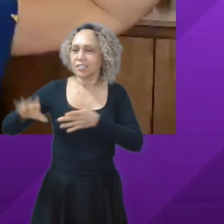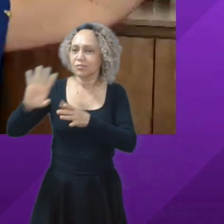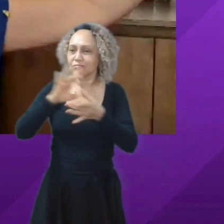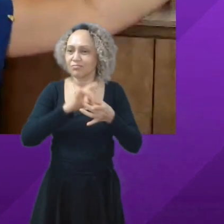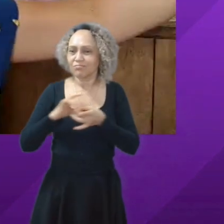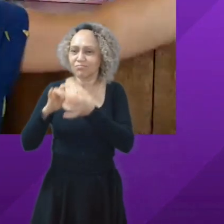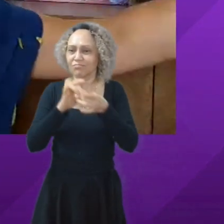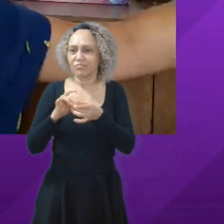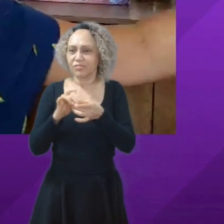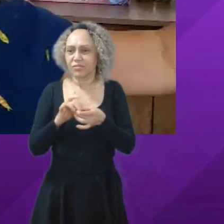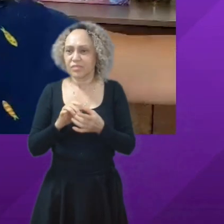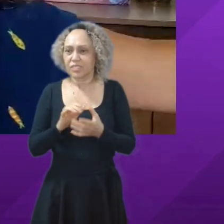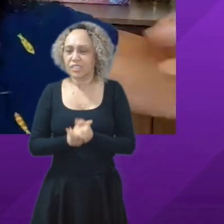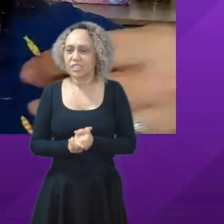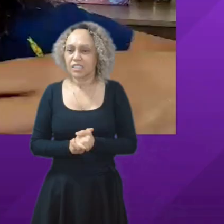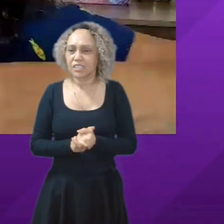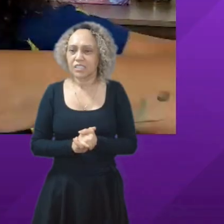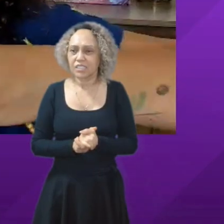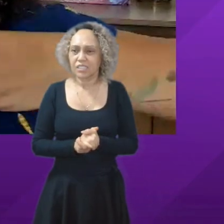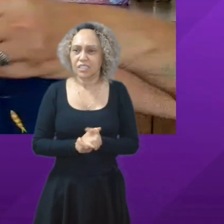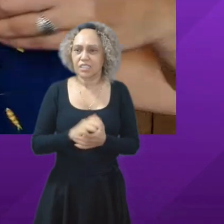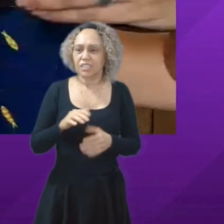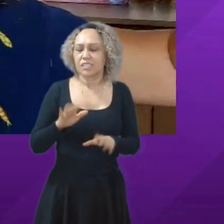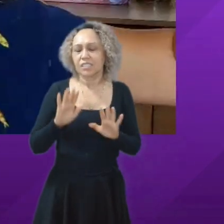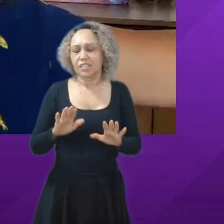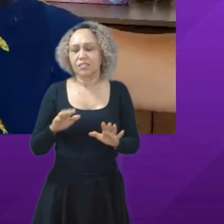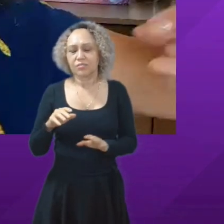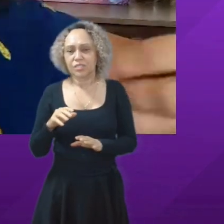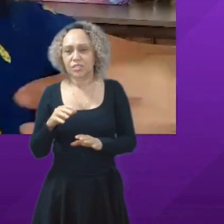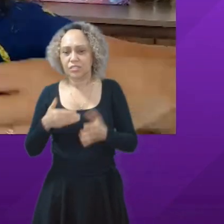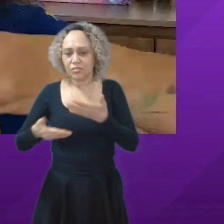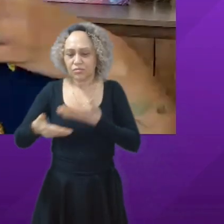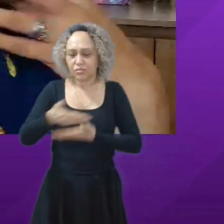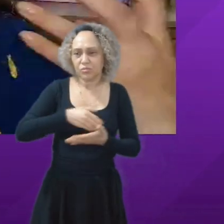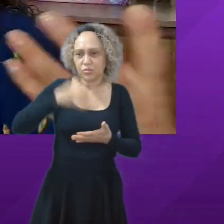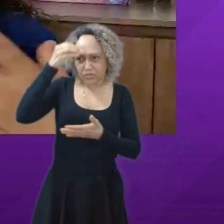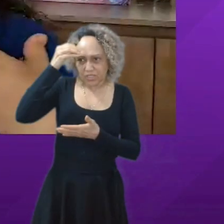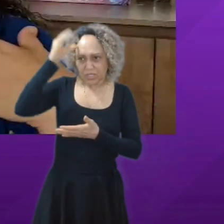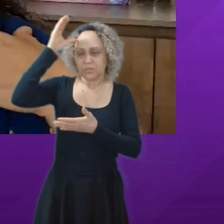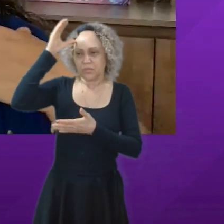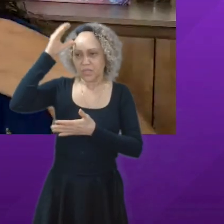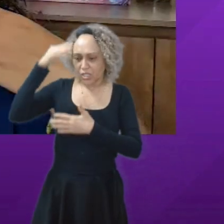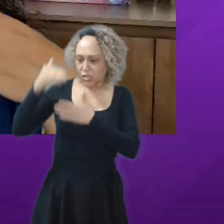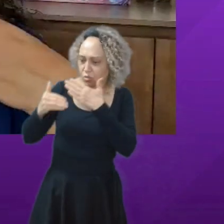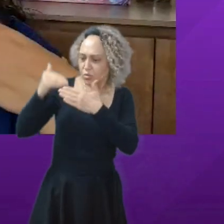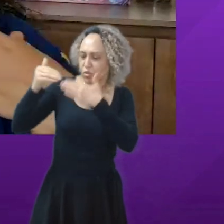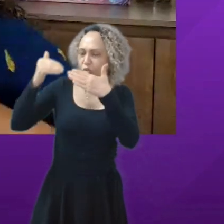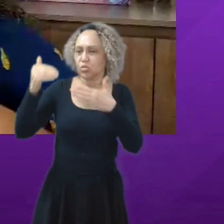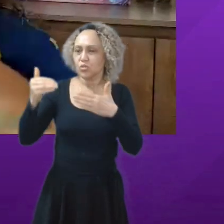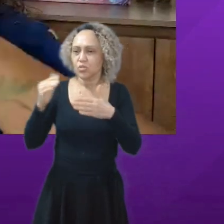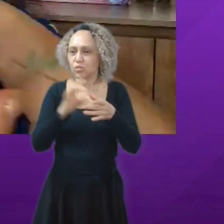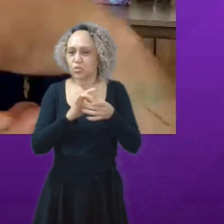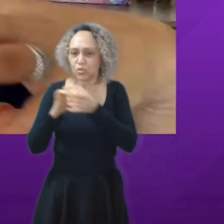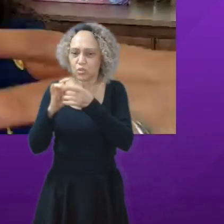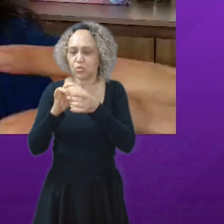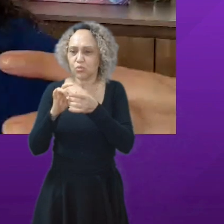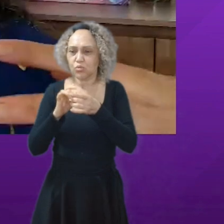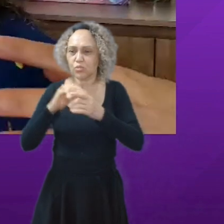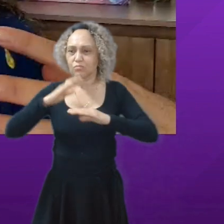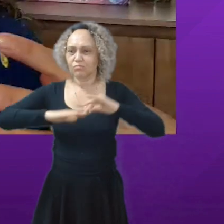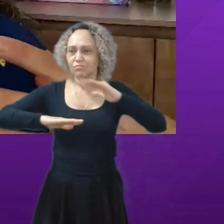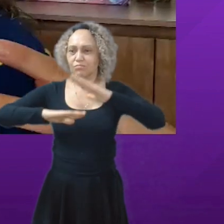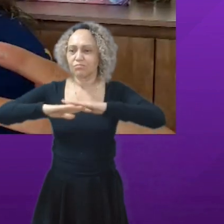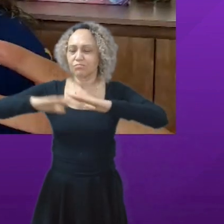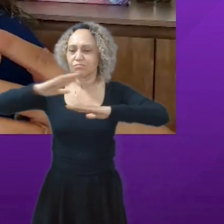Sandra, que eu tenho com a Tati, porque a gente vai construindo saber juntas e fazendo construções. Elas também estão